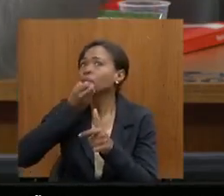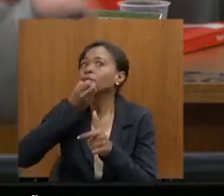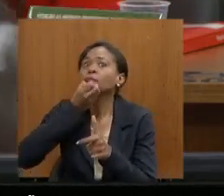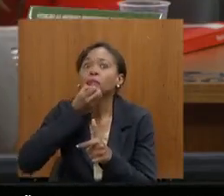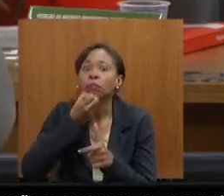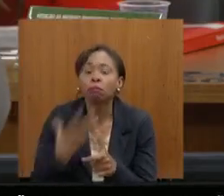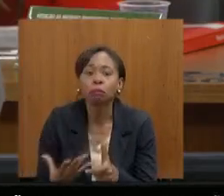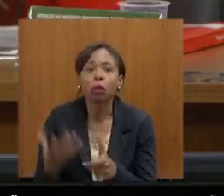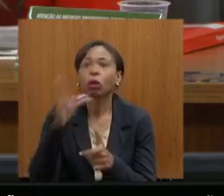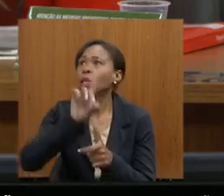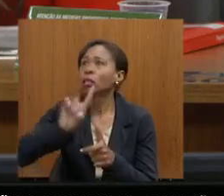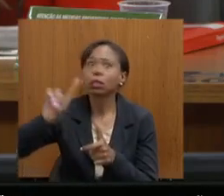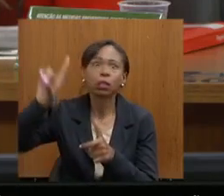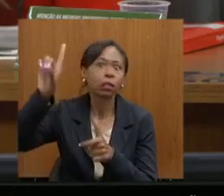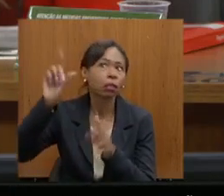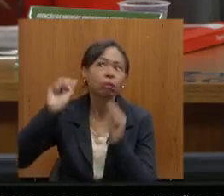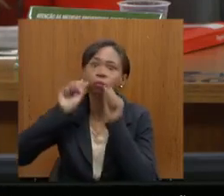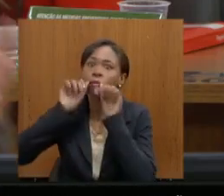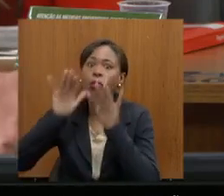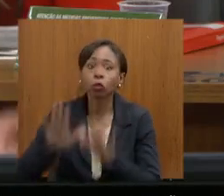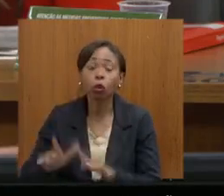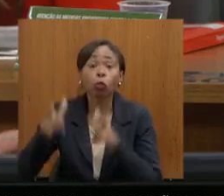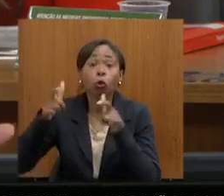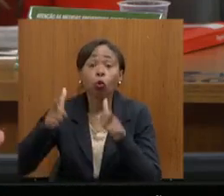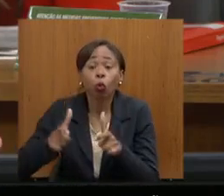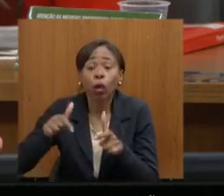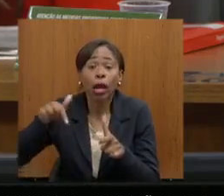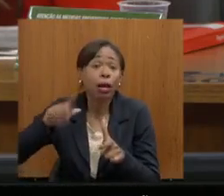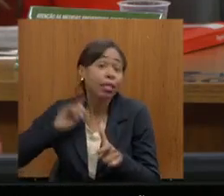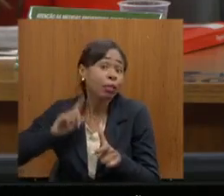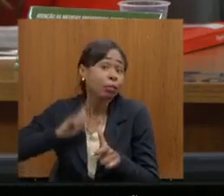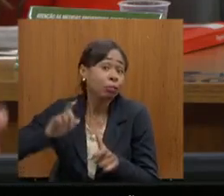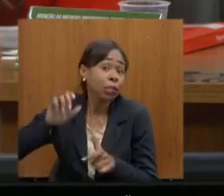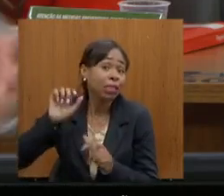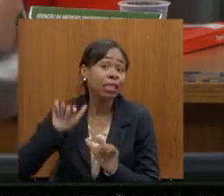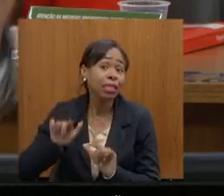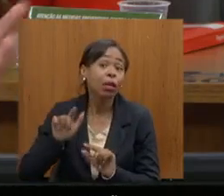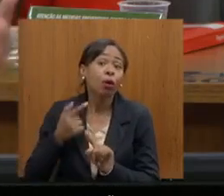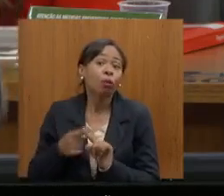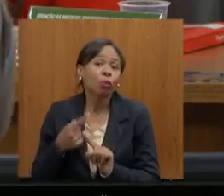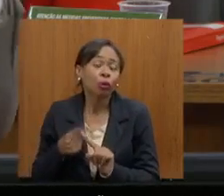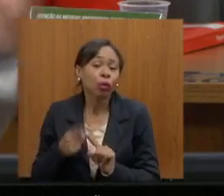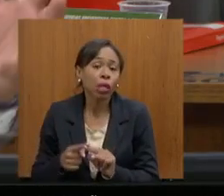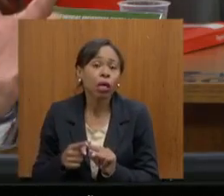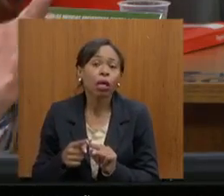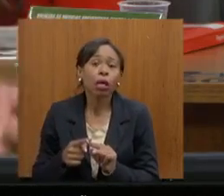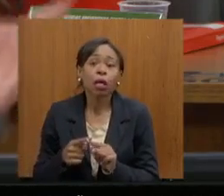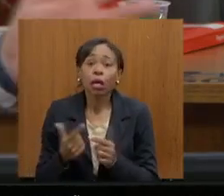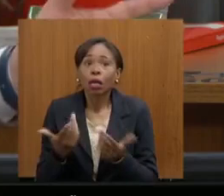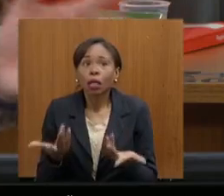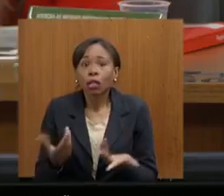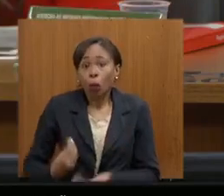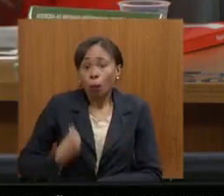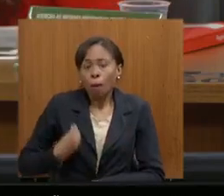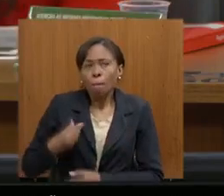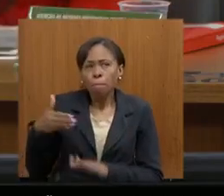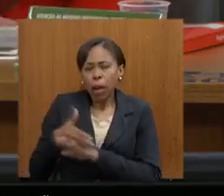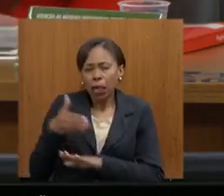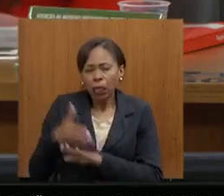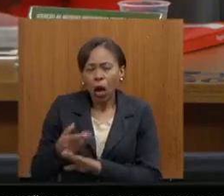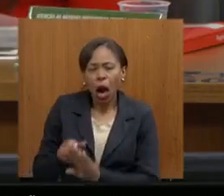dos Deuses a localização geográfica Nossa a gente não ter temos o a participação pífia antes de